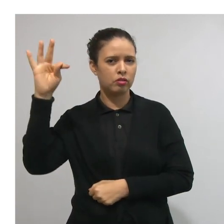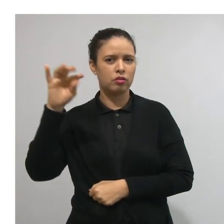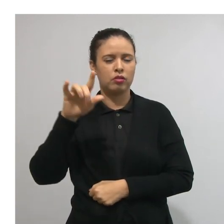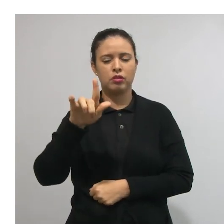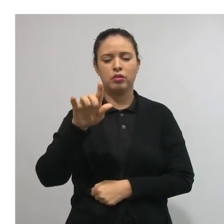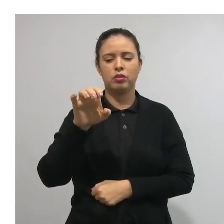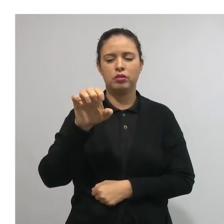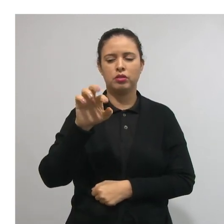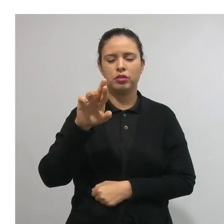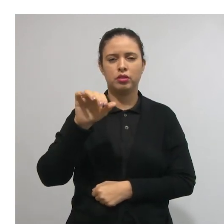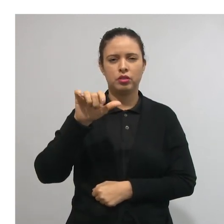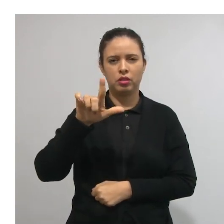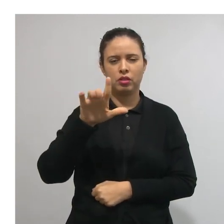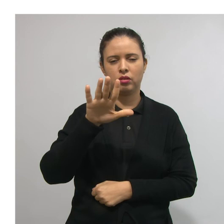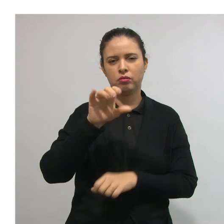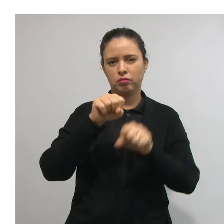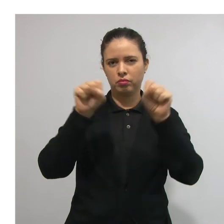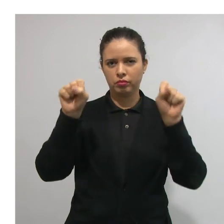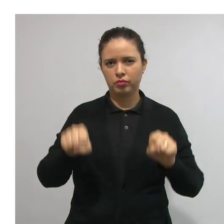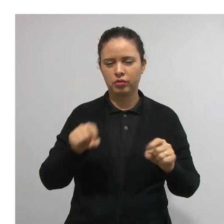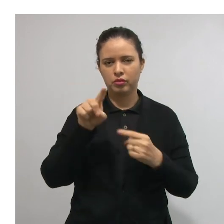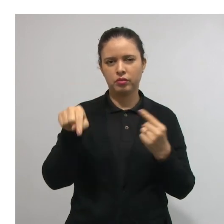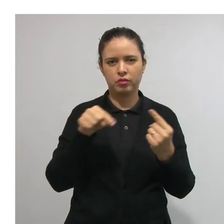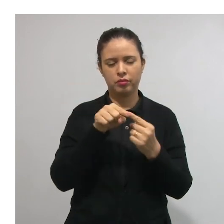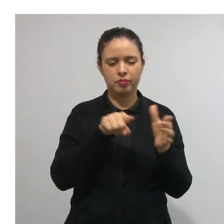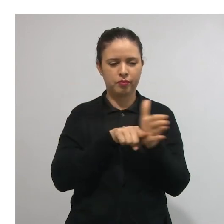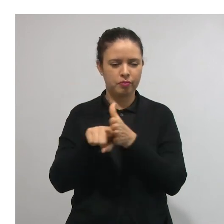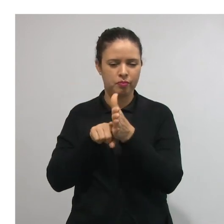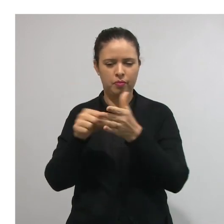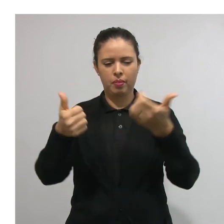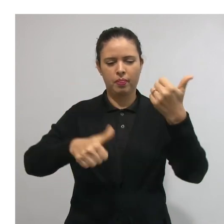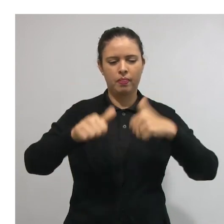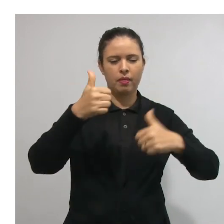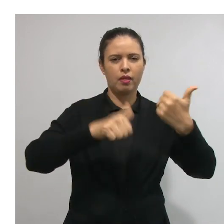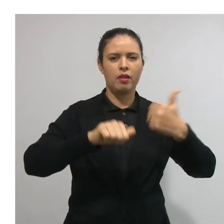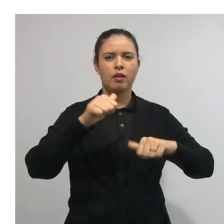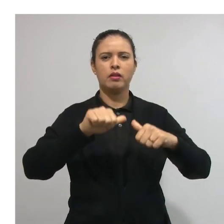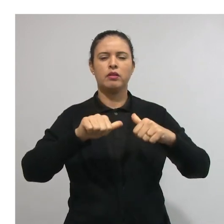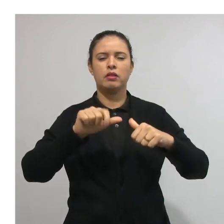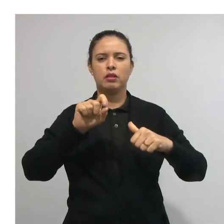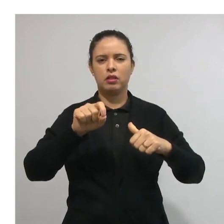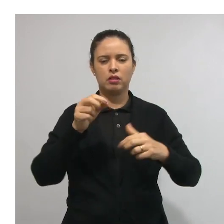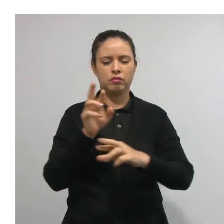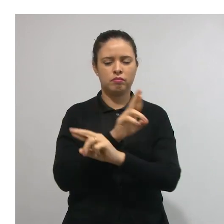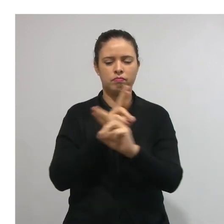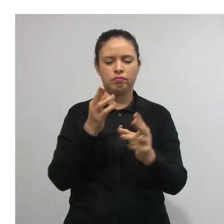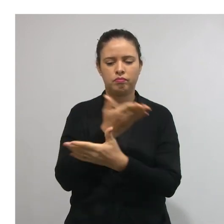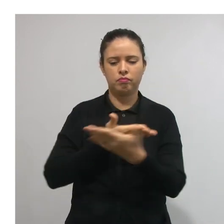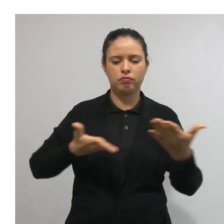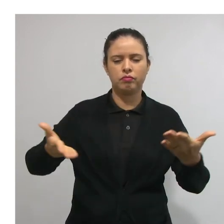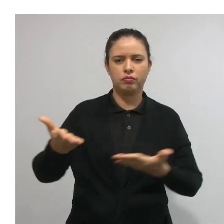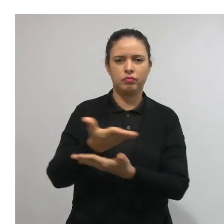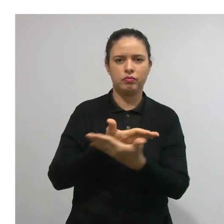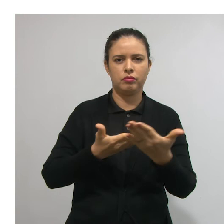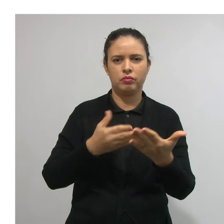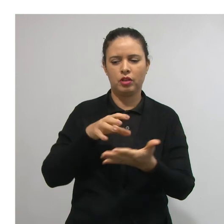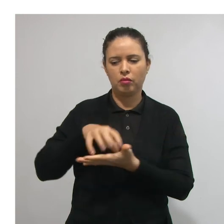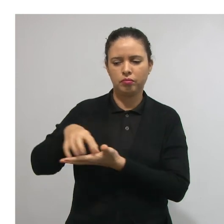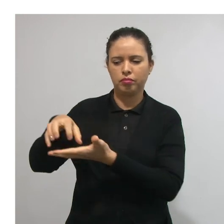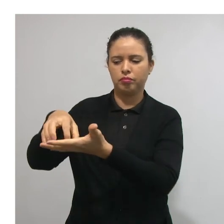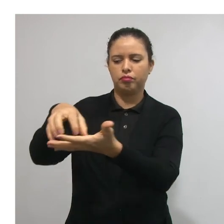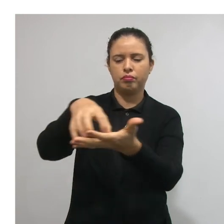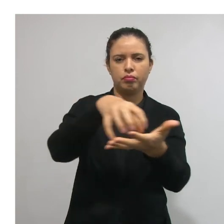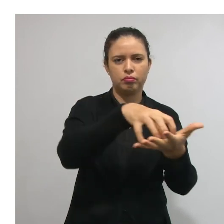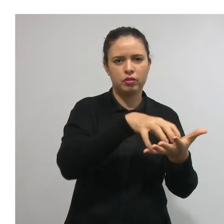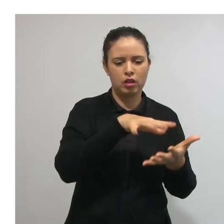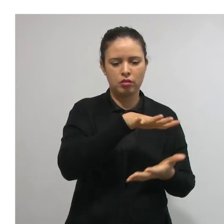geral dos sistemas, ela tem por objetivo analisar a natureza dos sistemas e a inter-relação entre eles em diferentes